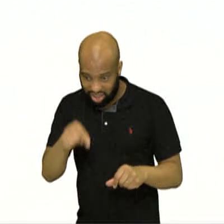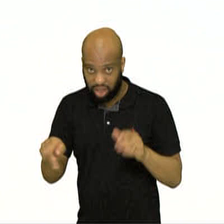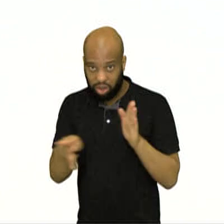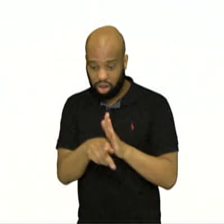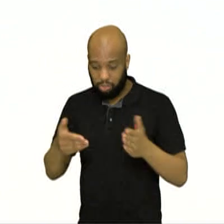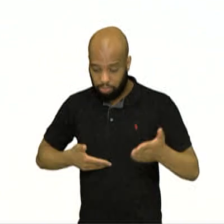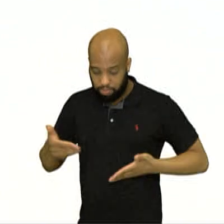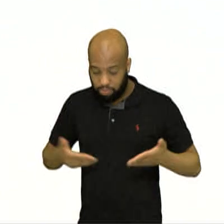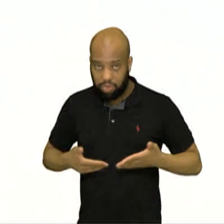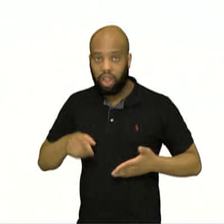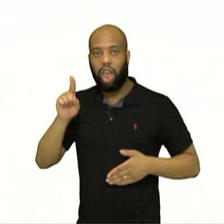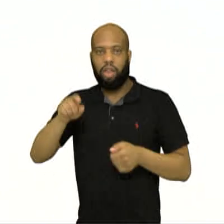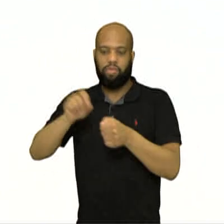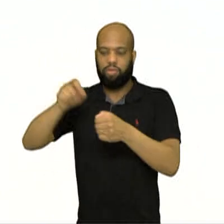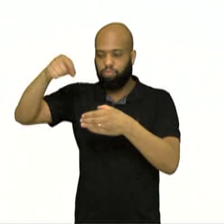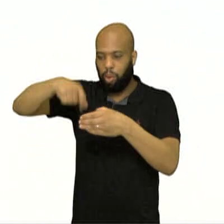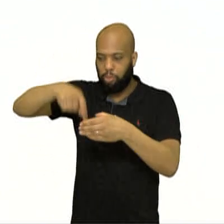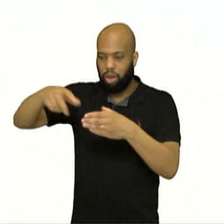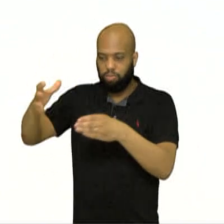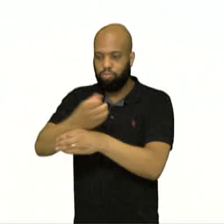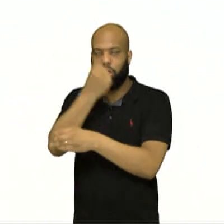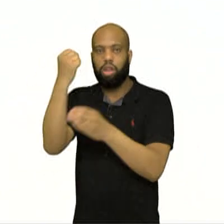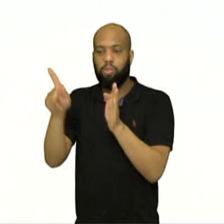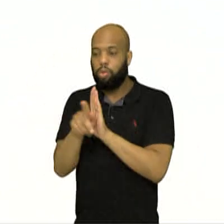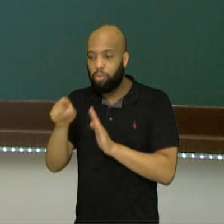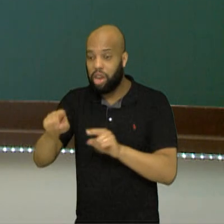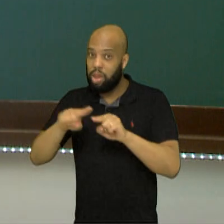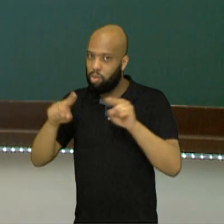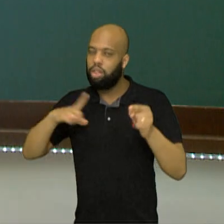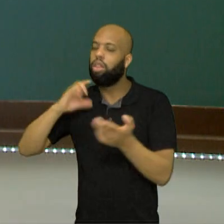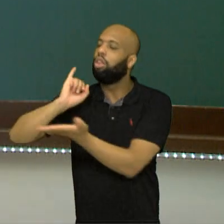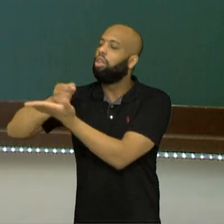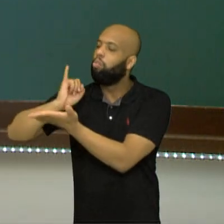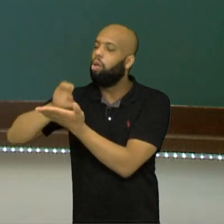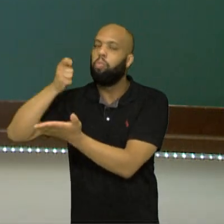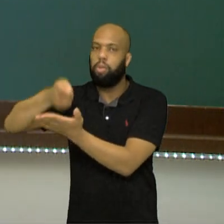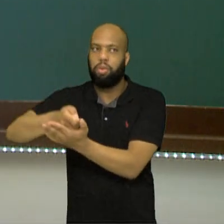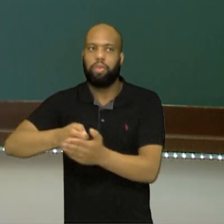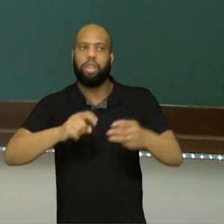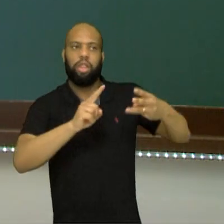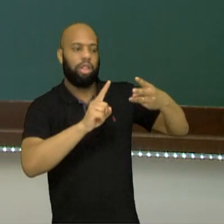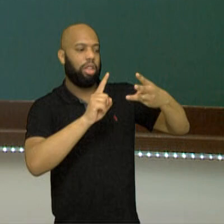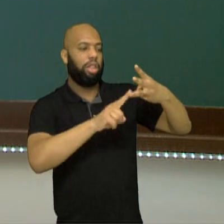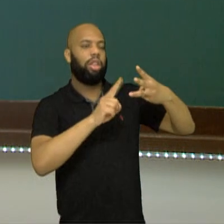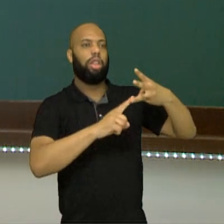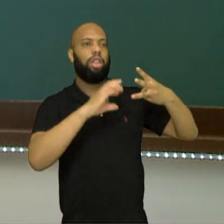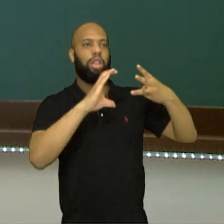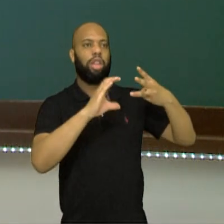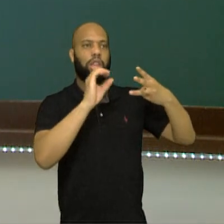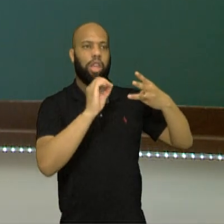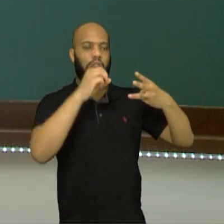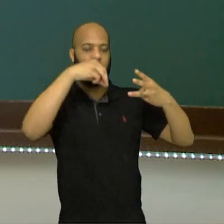mas a gente vai ver que ainda tem impostos que eles têm que pagar. E o manso comunal, que eram as florestas e